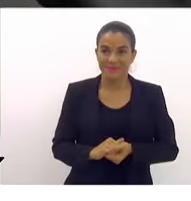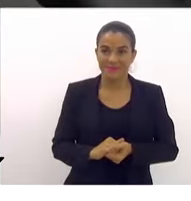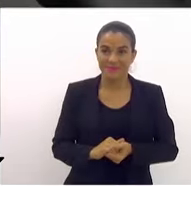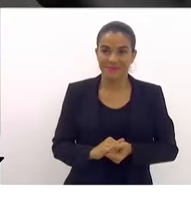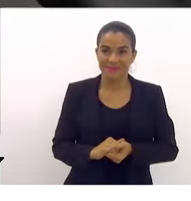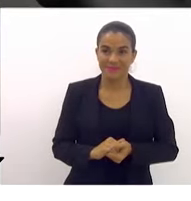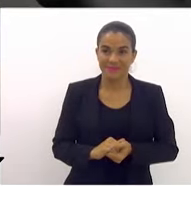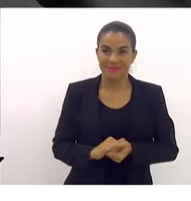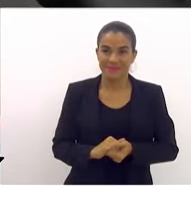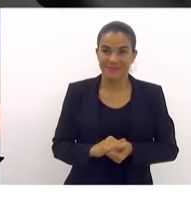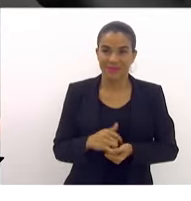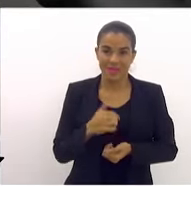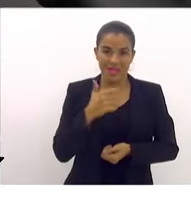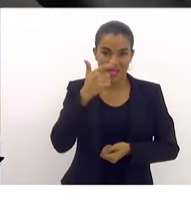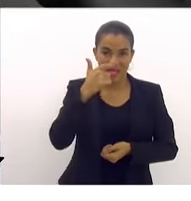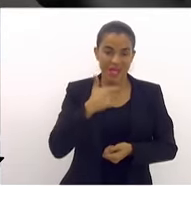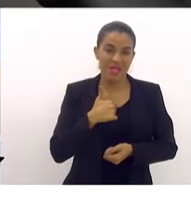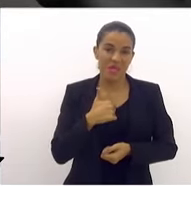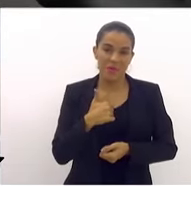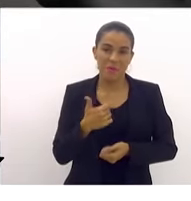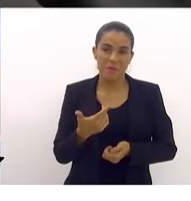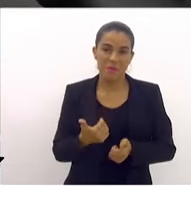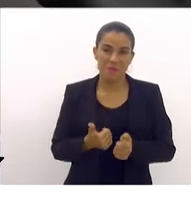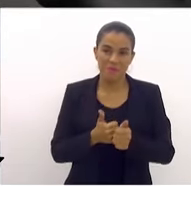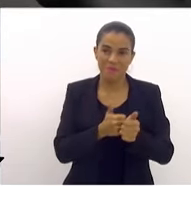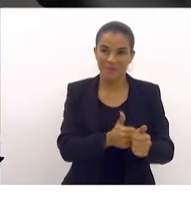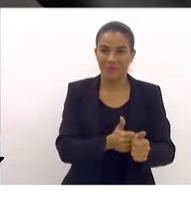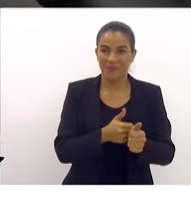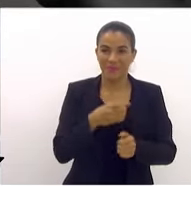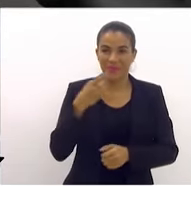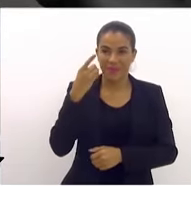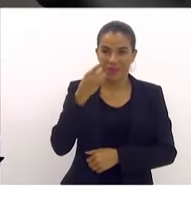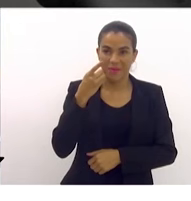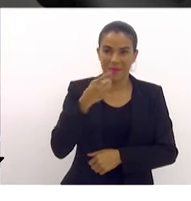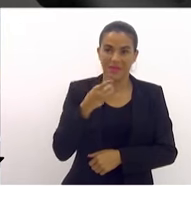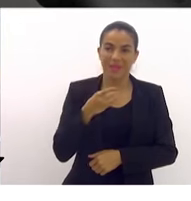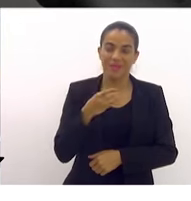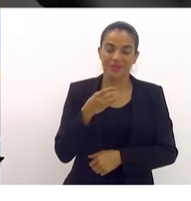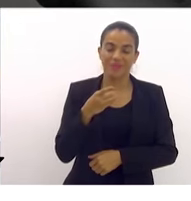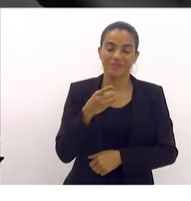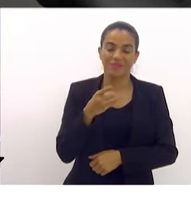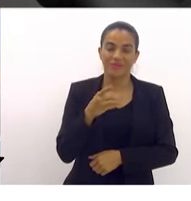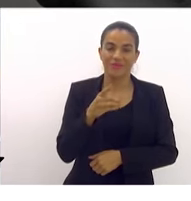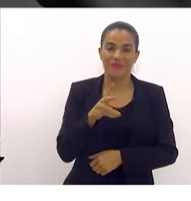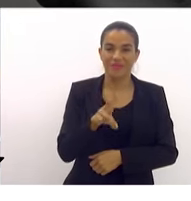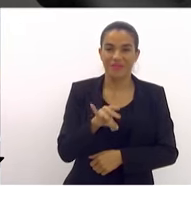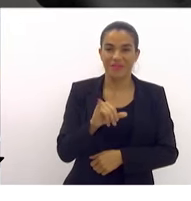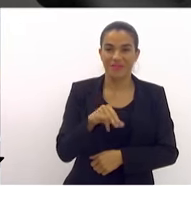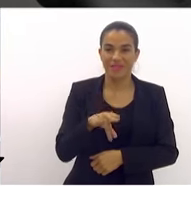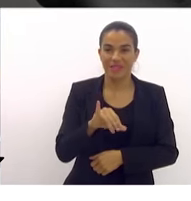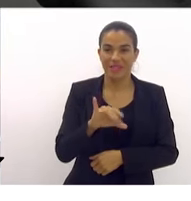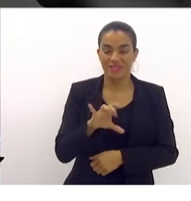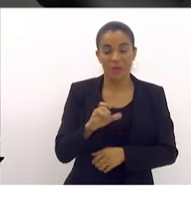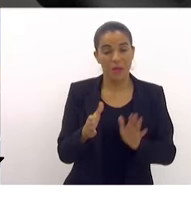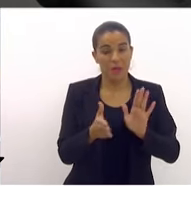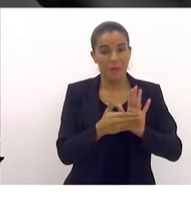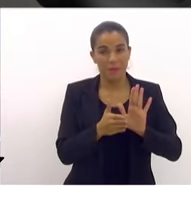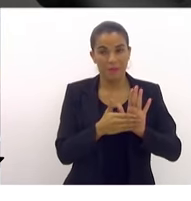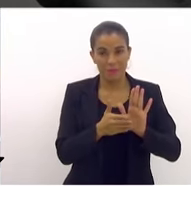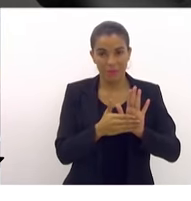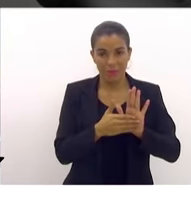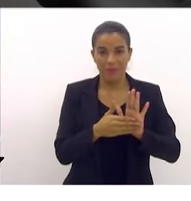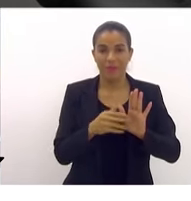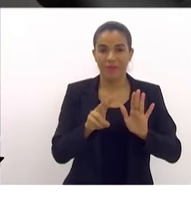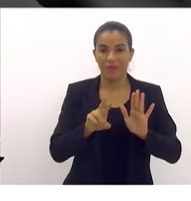um seguidor dos pareceres, deputado Vinícius Cozzolino. acho que a proposta do deputado